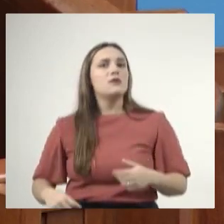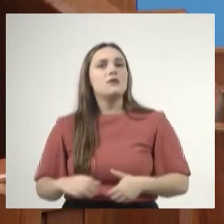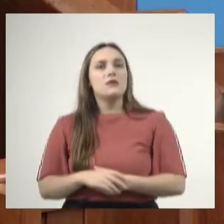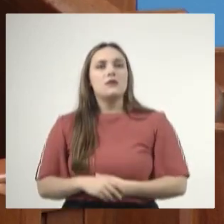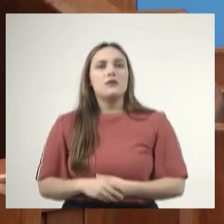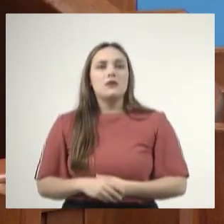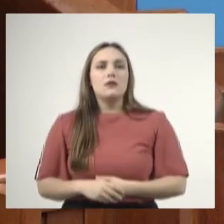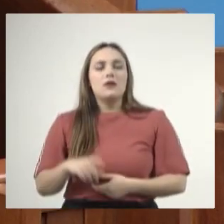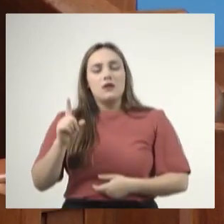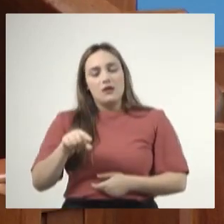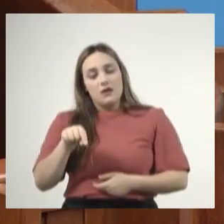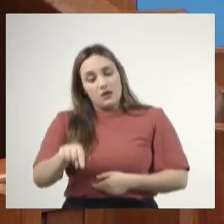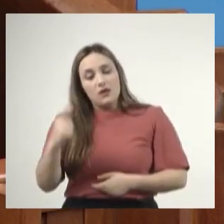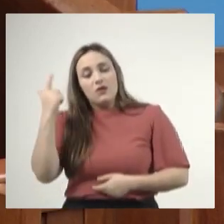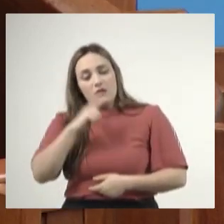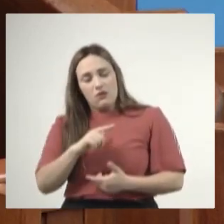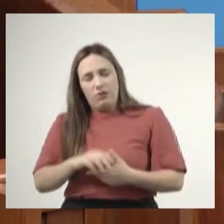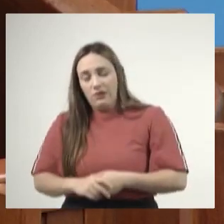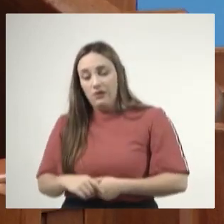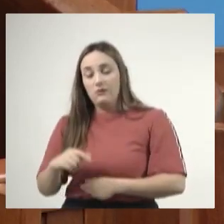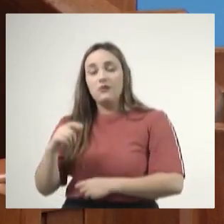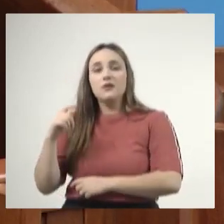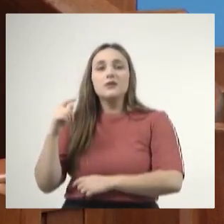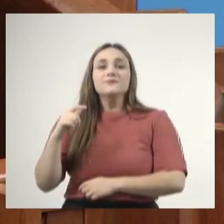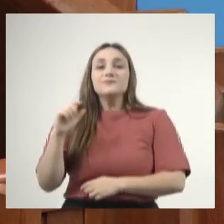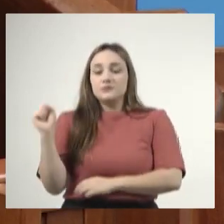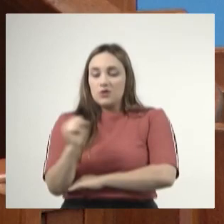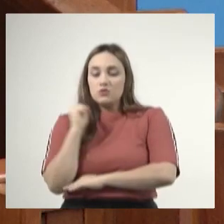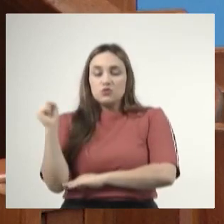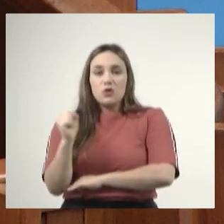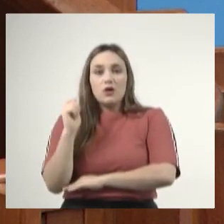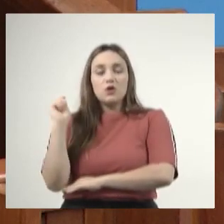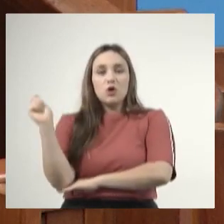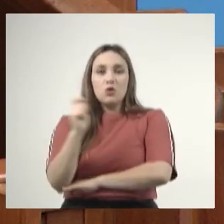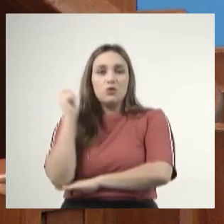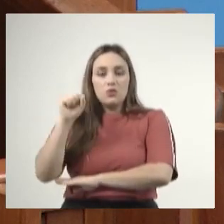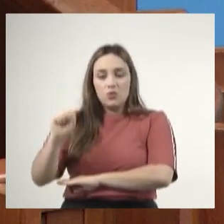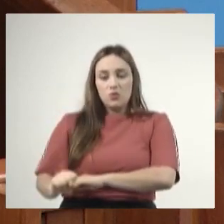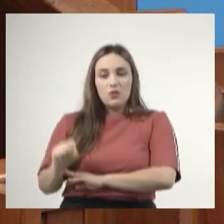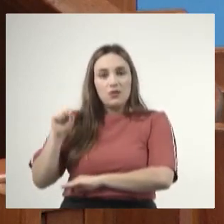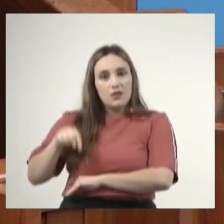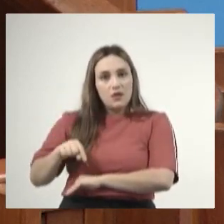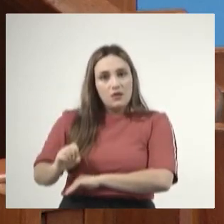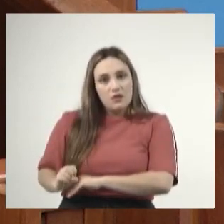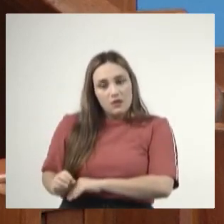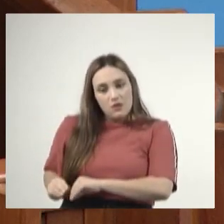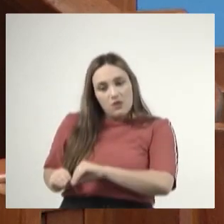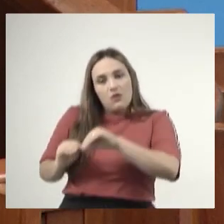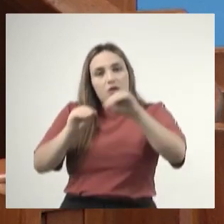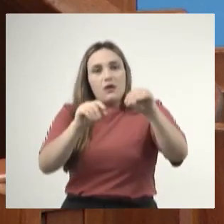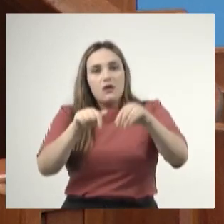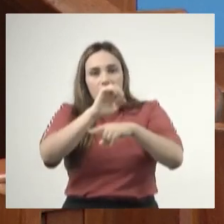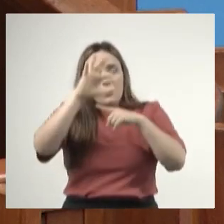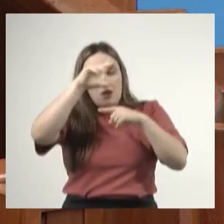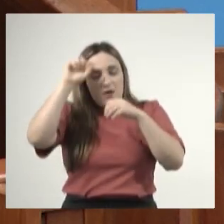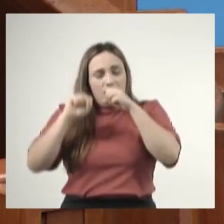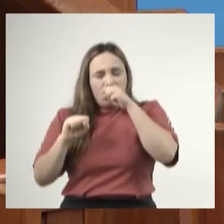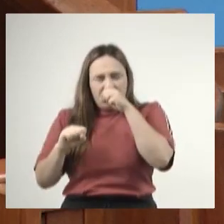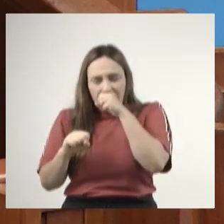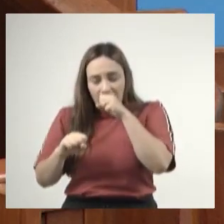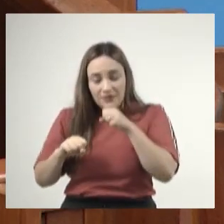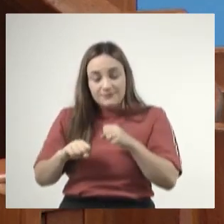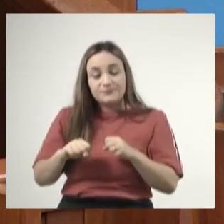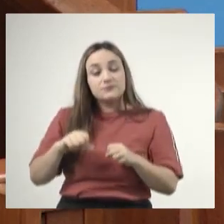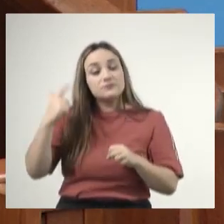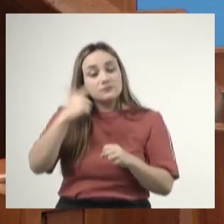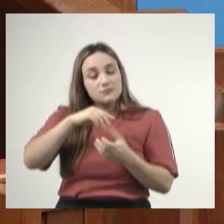desenvolvimento, foi assim que veio para cá os gaúchos, trouxeram a tecnologia do trigo, da soja, e é assim que nós estamos vivendo em